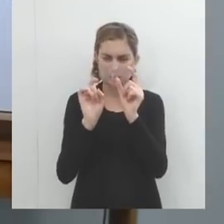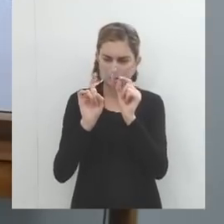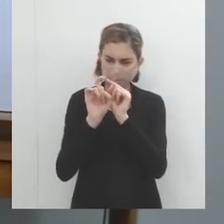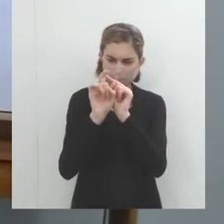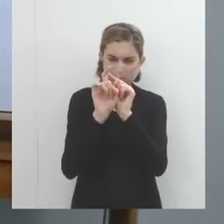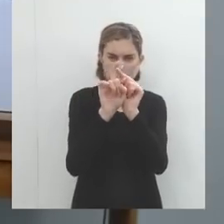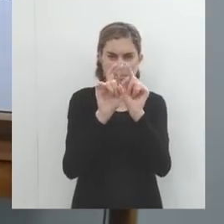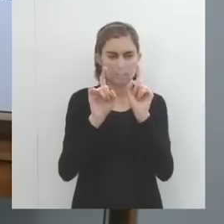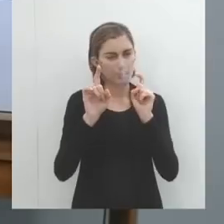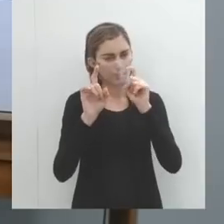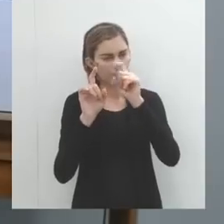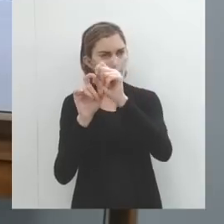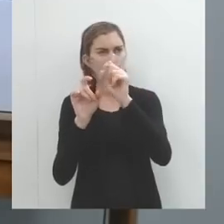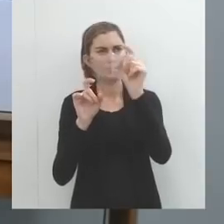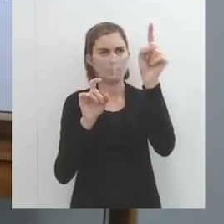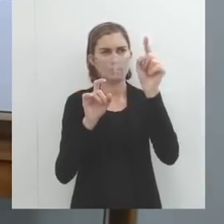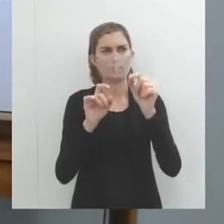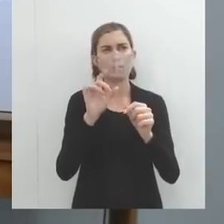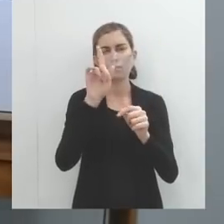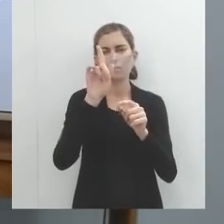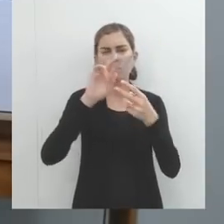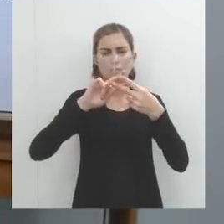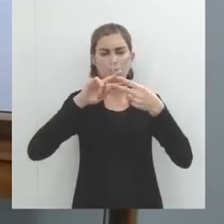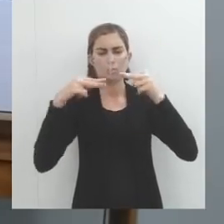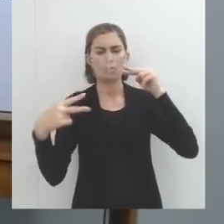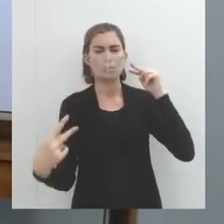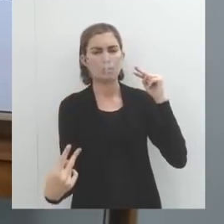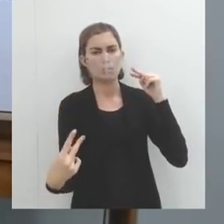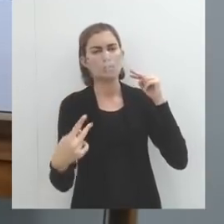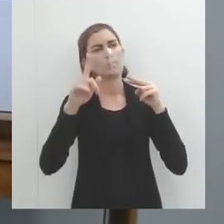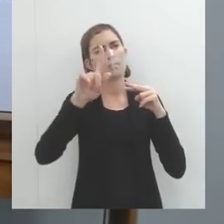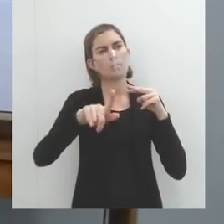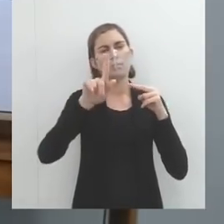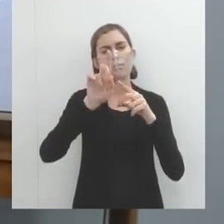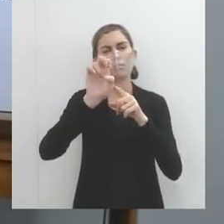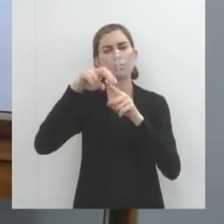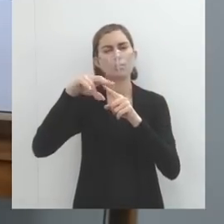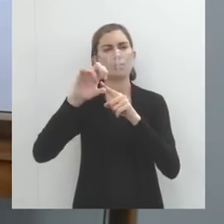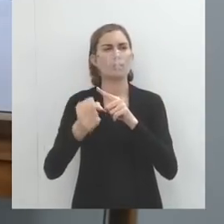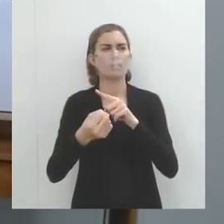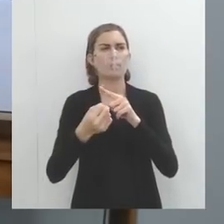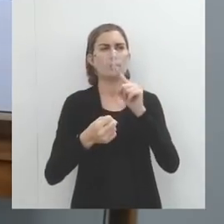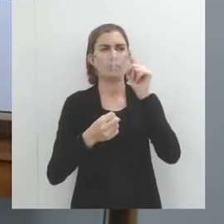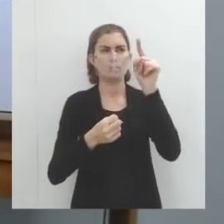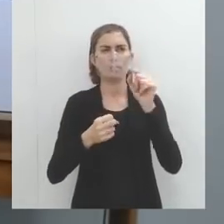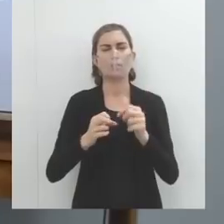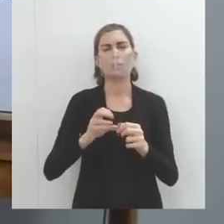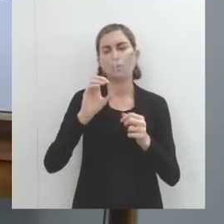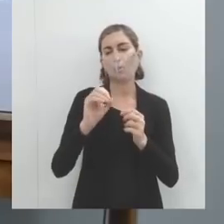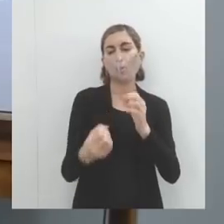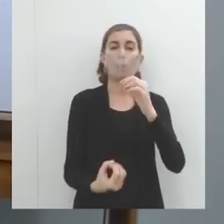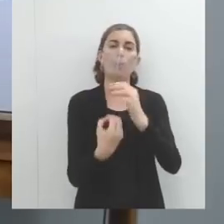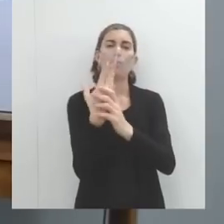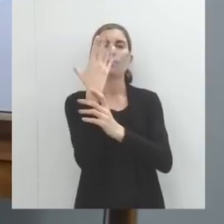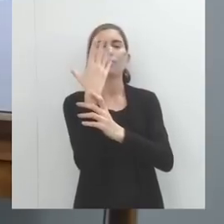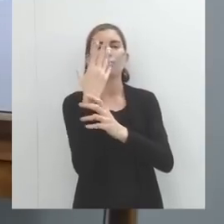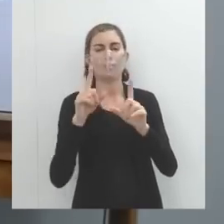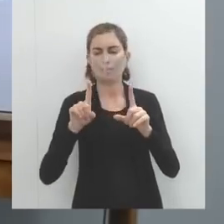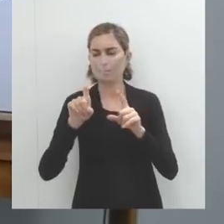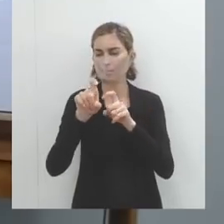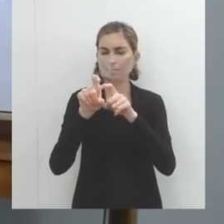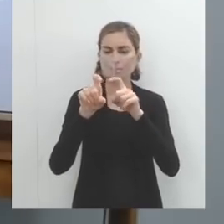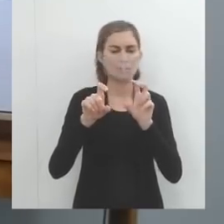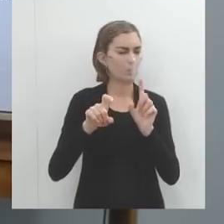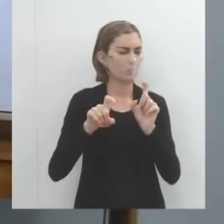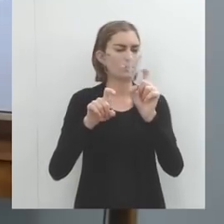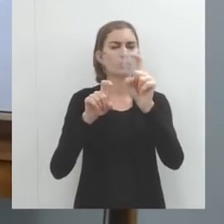Espermatozoide. Ei, gênese é exatamente, ó, a danada da origem. Então, o